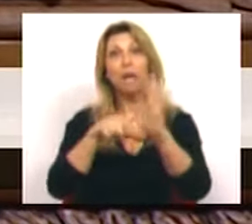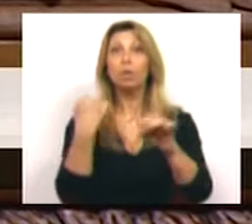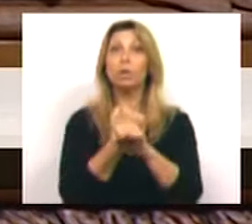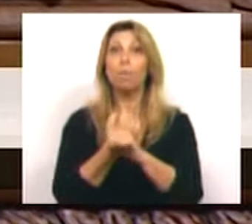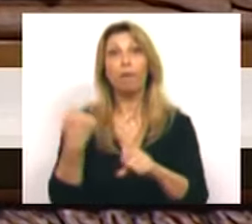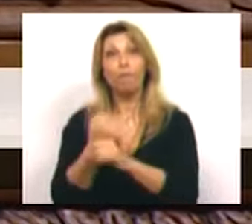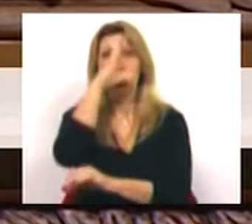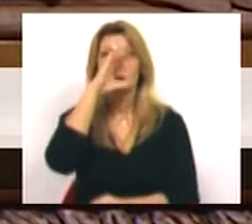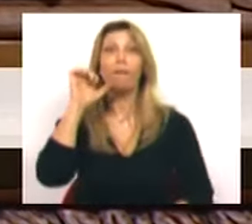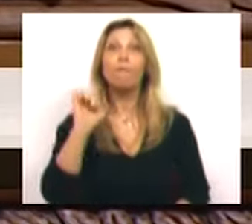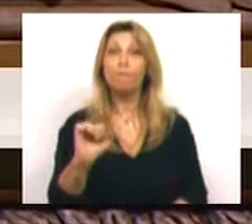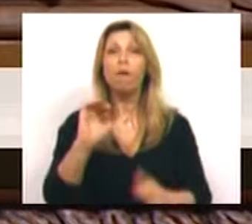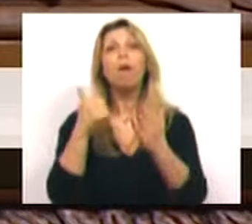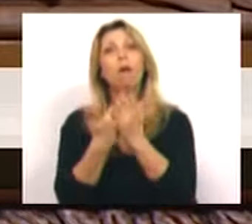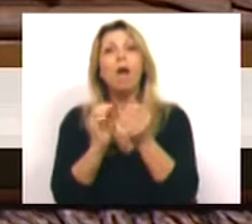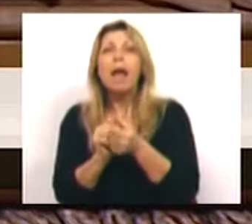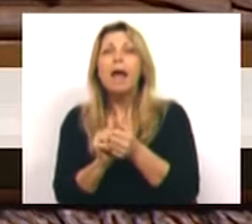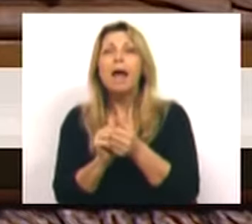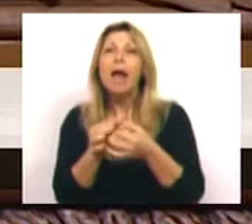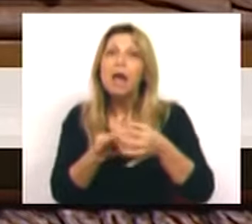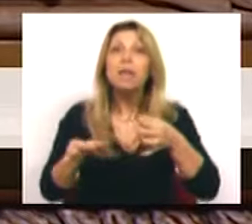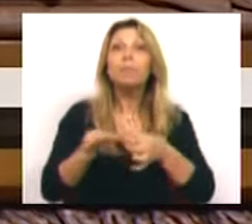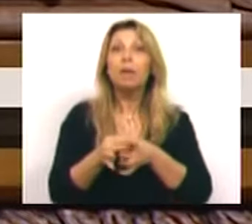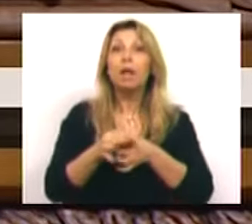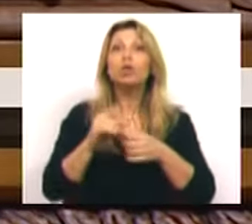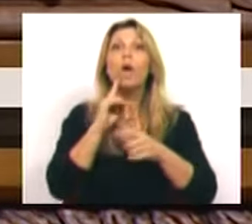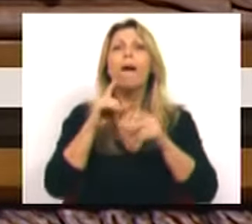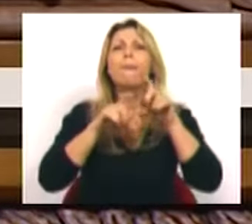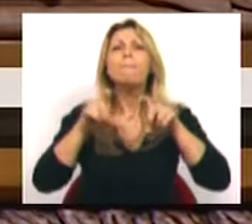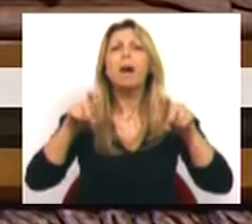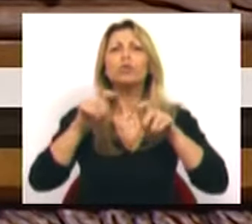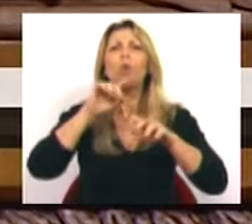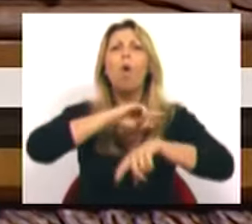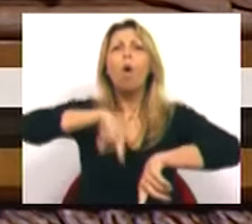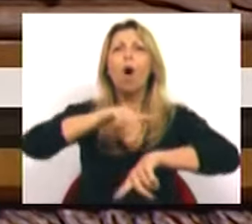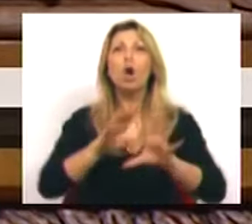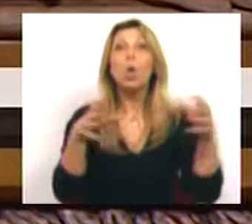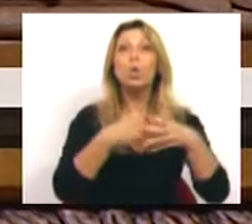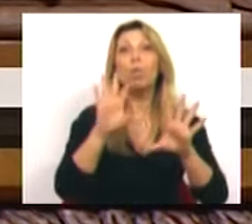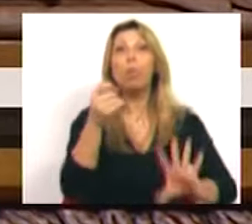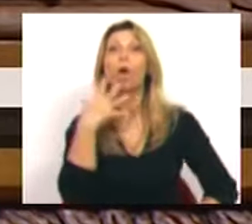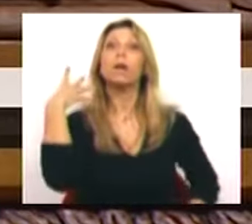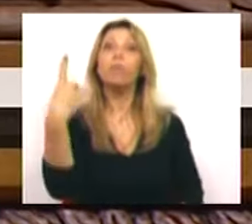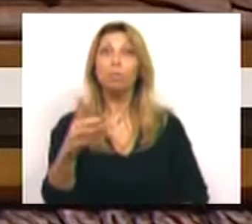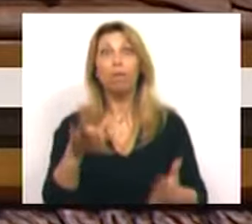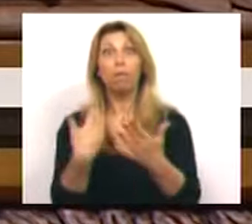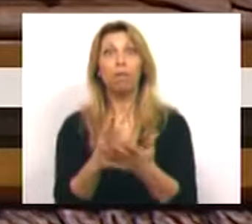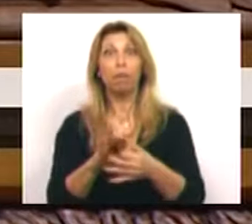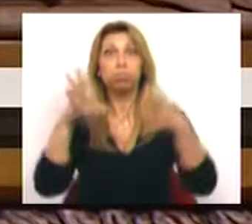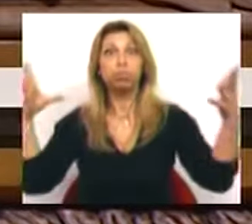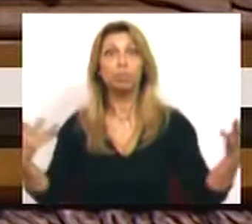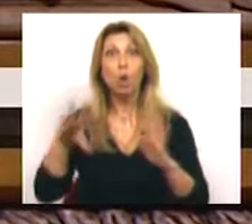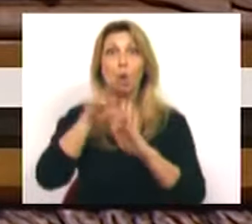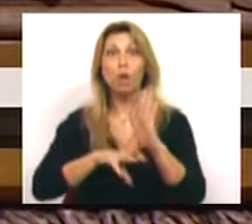que estabelecem adaptabilidades, bancos de horas grupais ou individuais que conduziram à desregulação dos